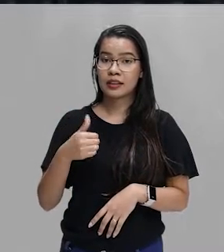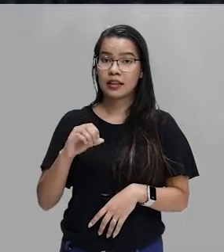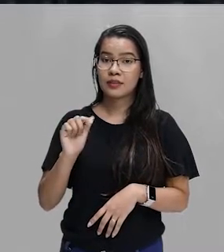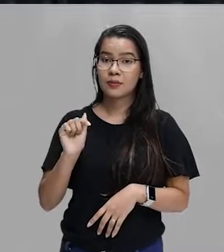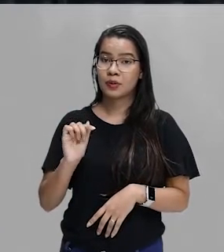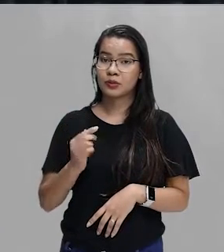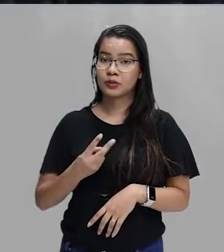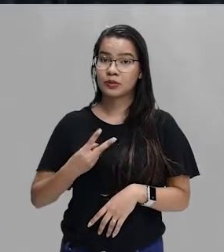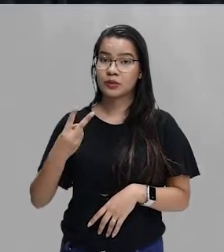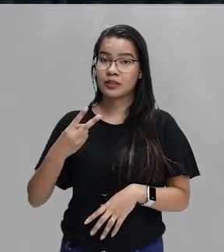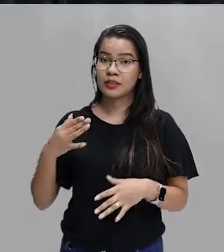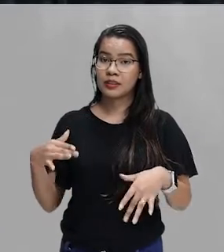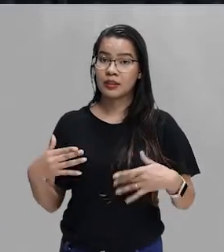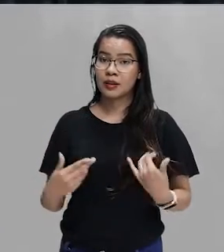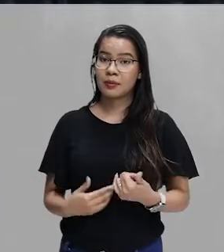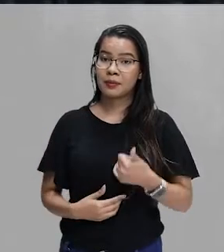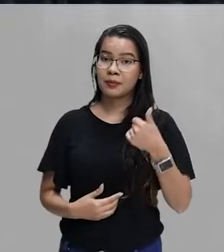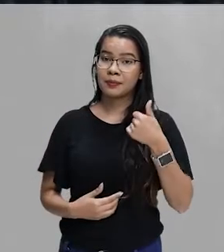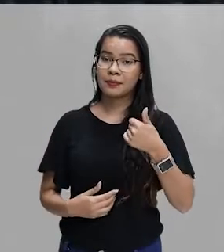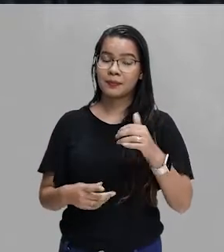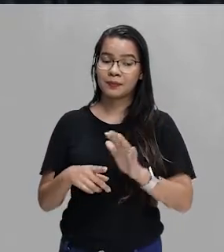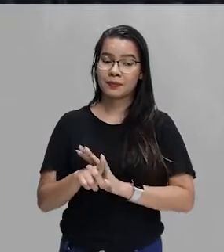10.2. Vamos à primeira questão.